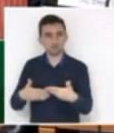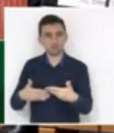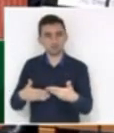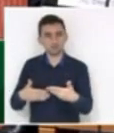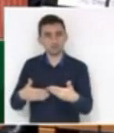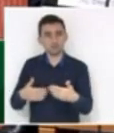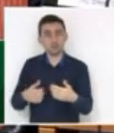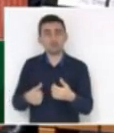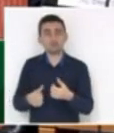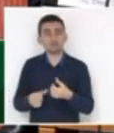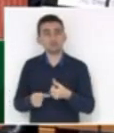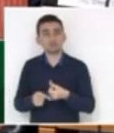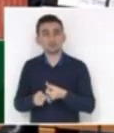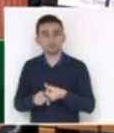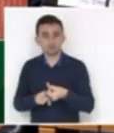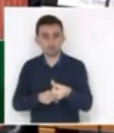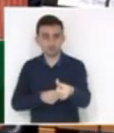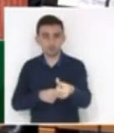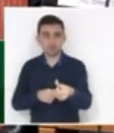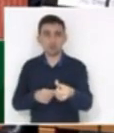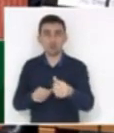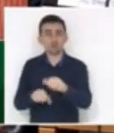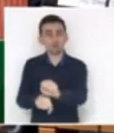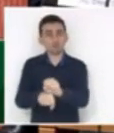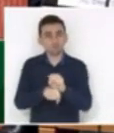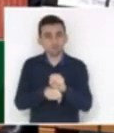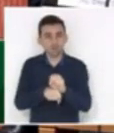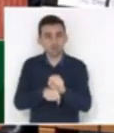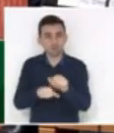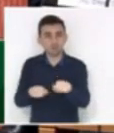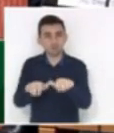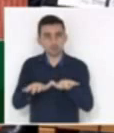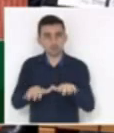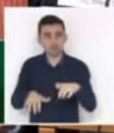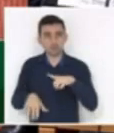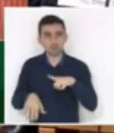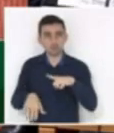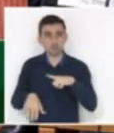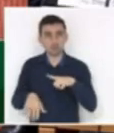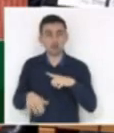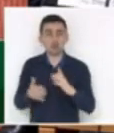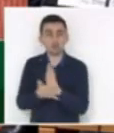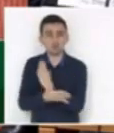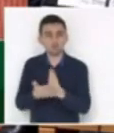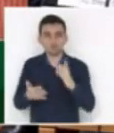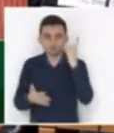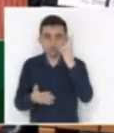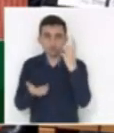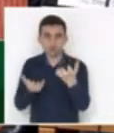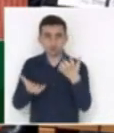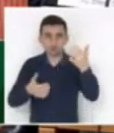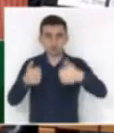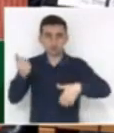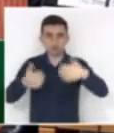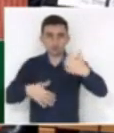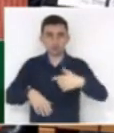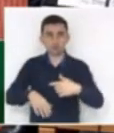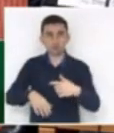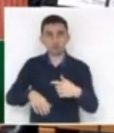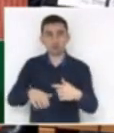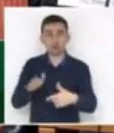semestre, de suspender a sessão, ter deputado que queira ocupar o espaço, mas por força de uma